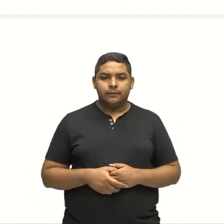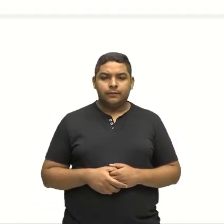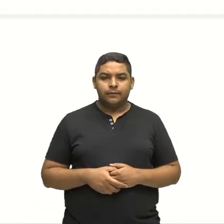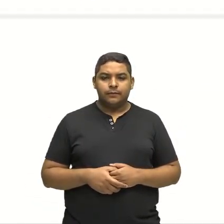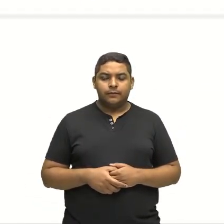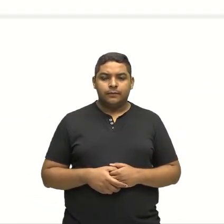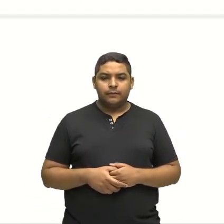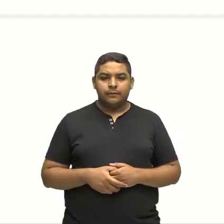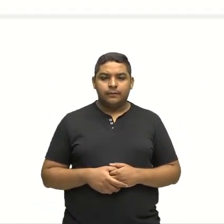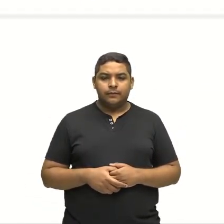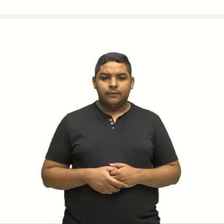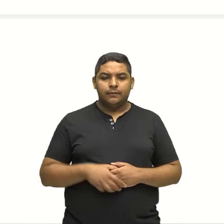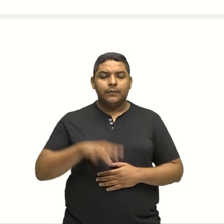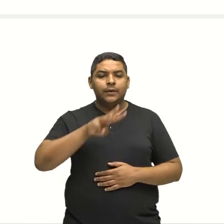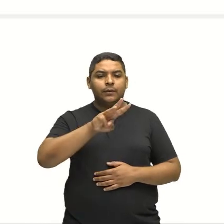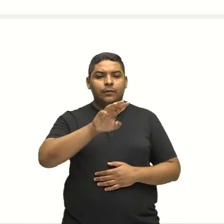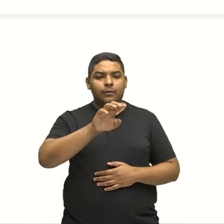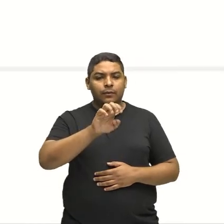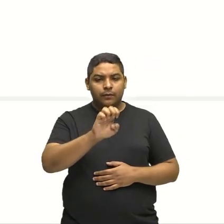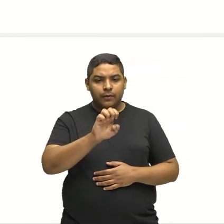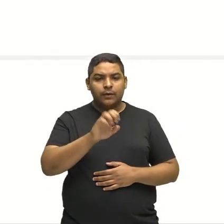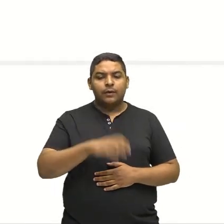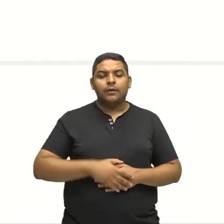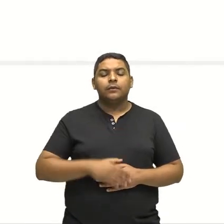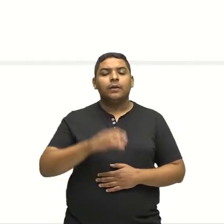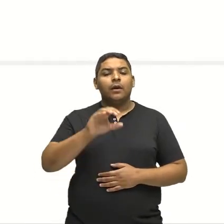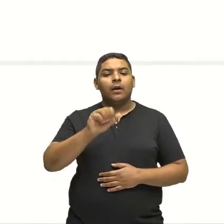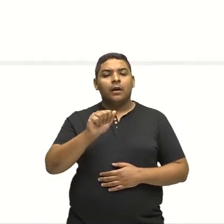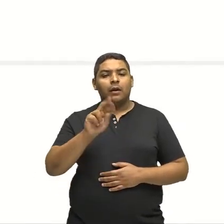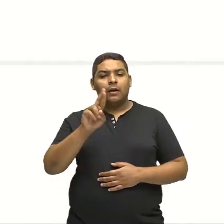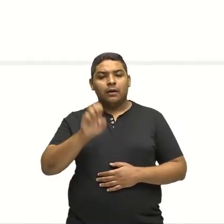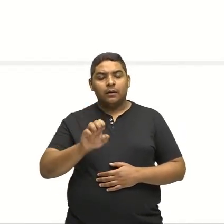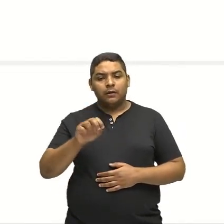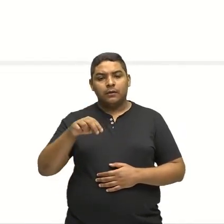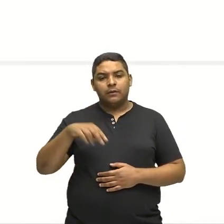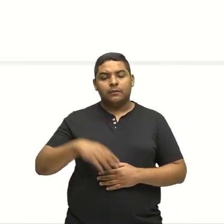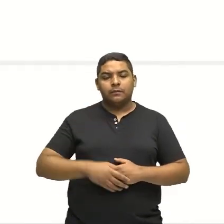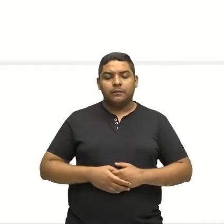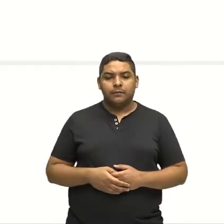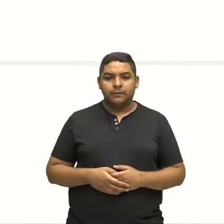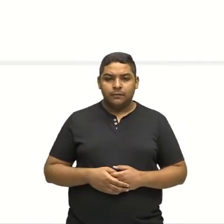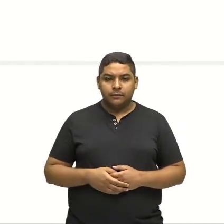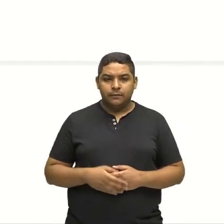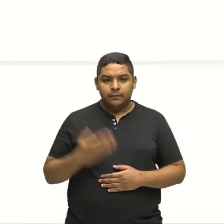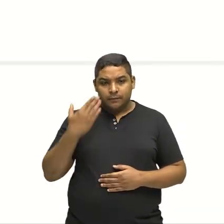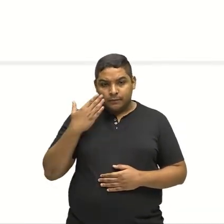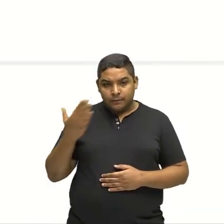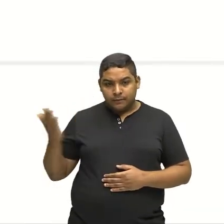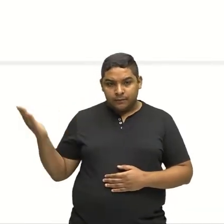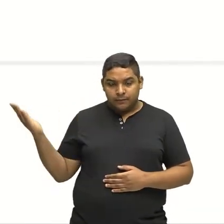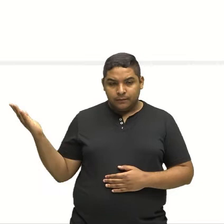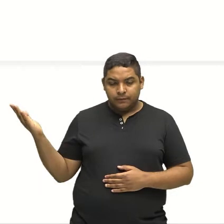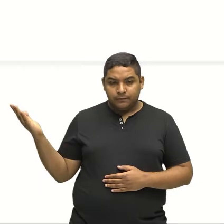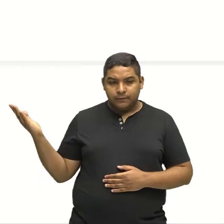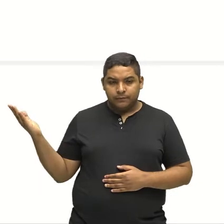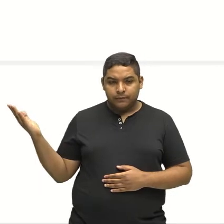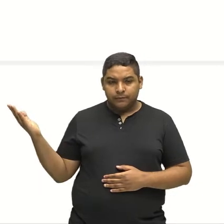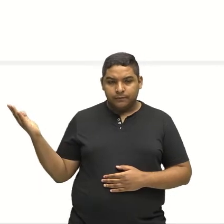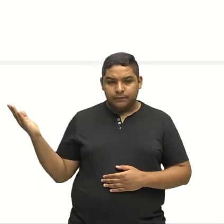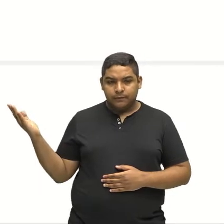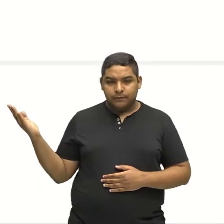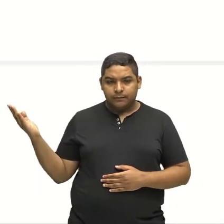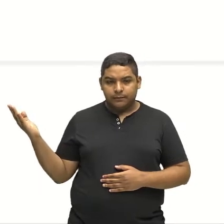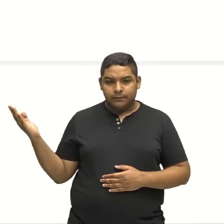we are now. O que nós estamos fazendo agora, people? We are